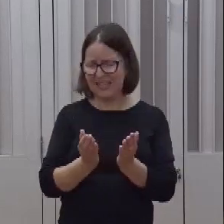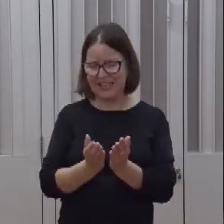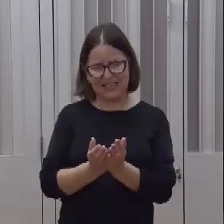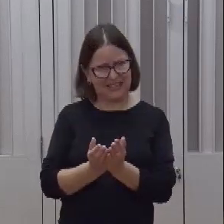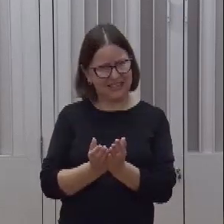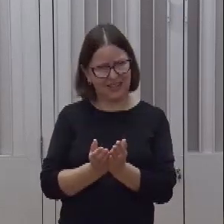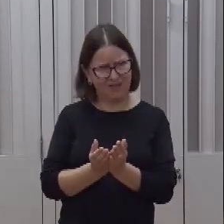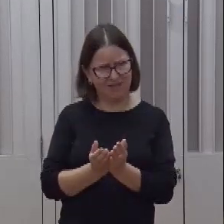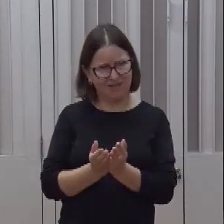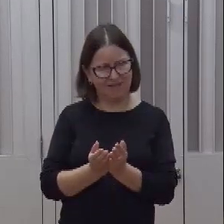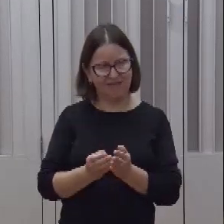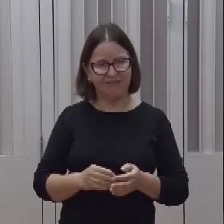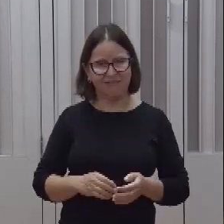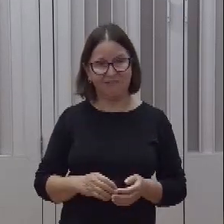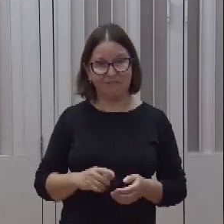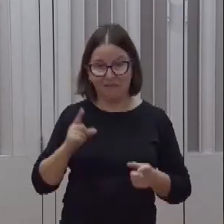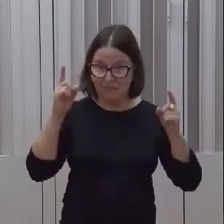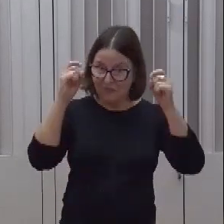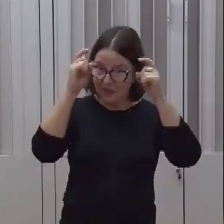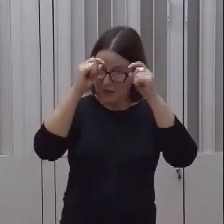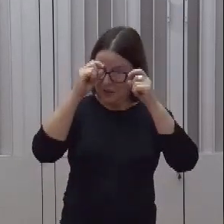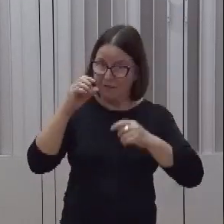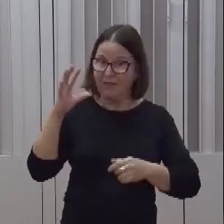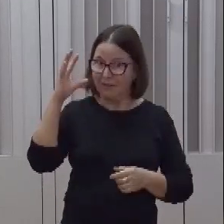da gente entender.